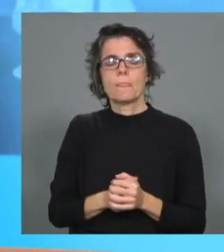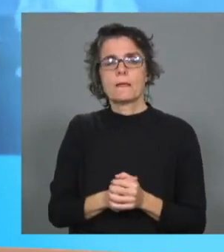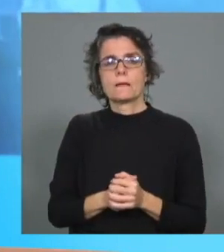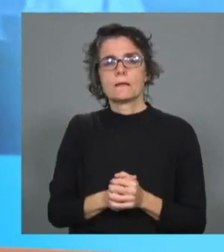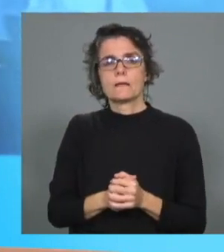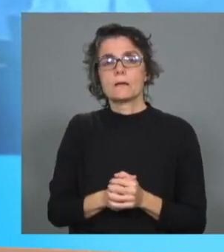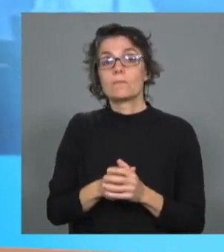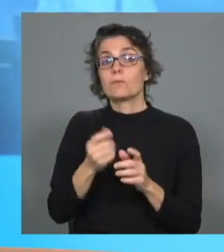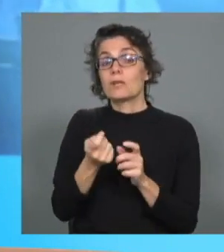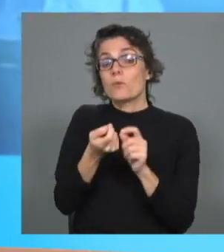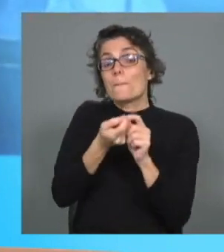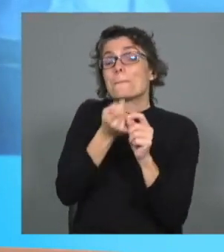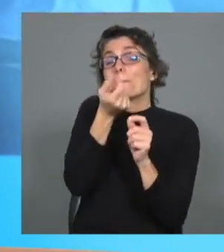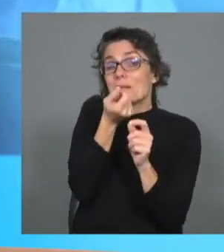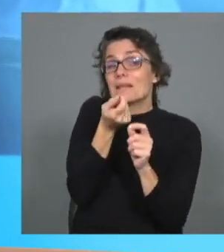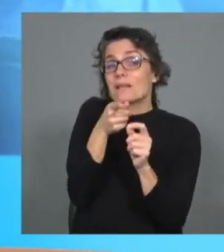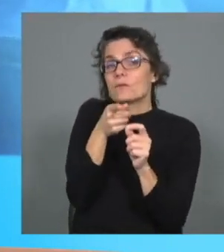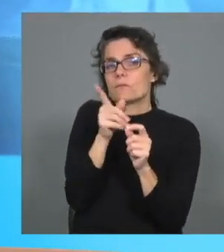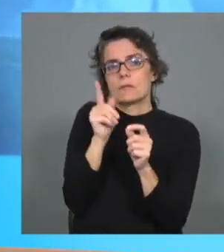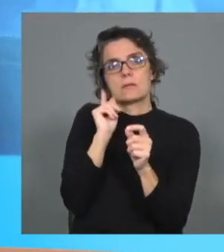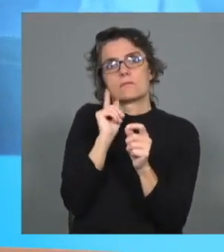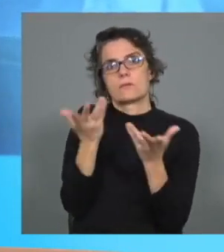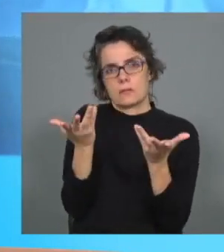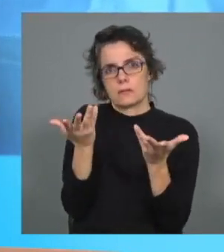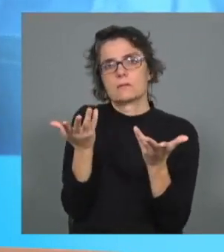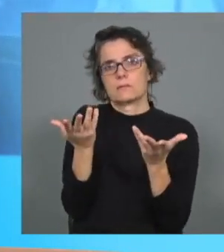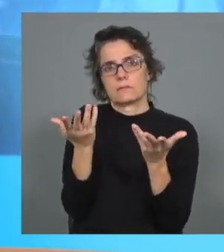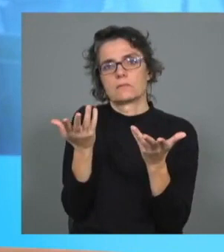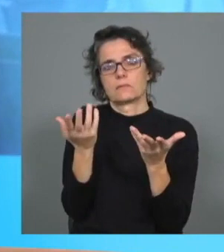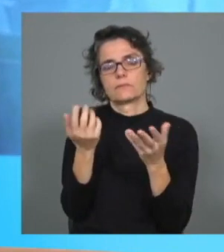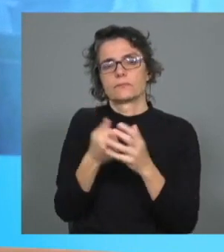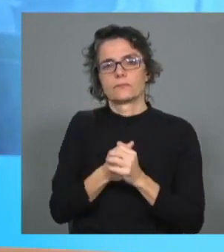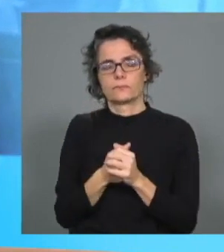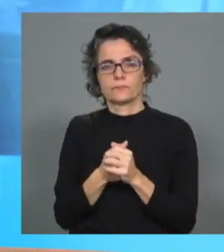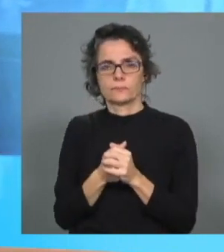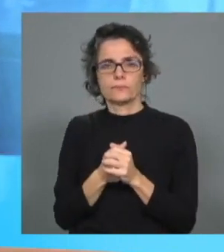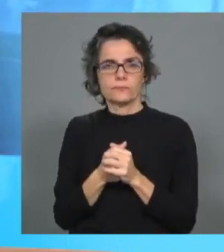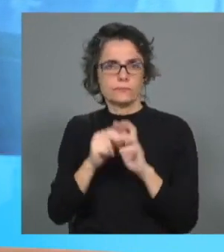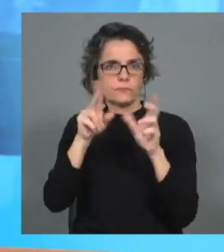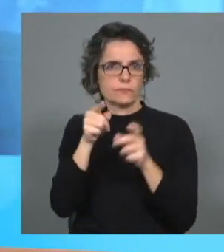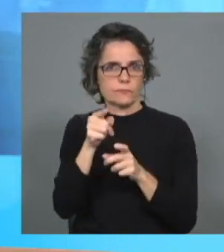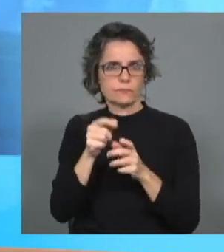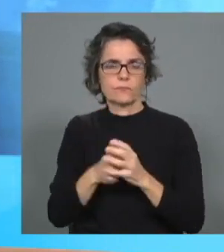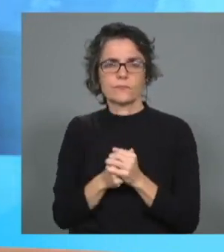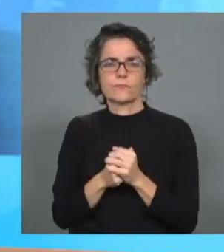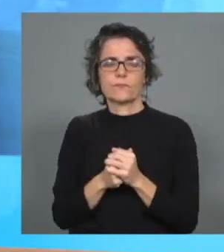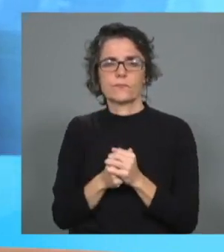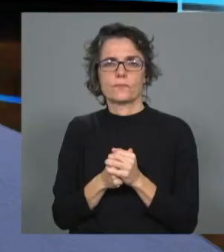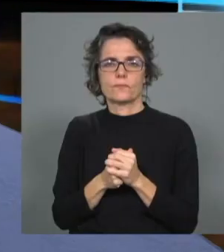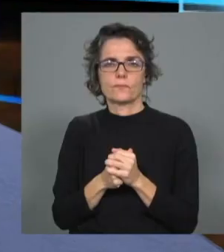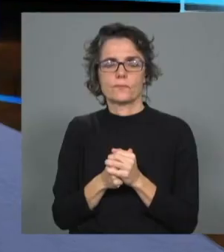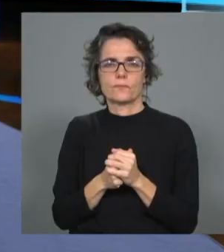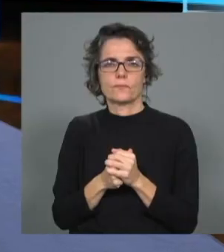de pequenas nuances que é preciso entender quando percebemos o que é que está em cima da mesa com o 1,5 ou os 2 graus. E